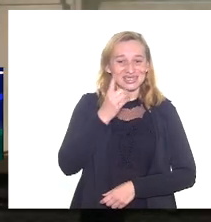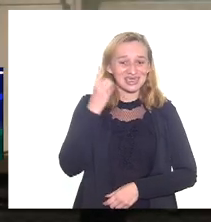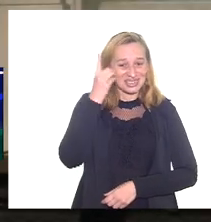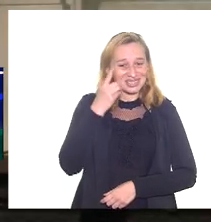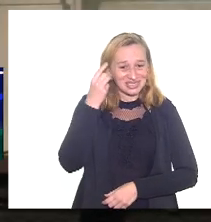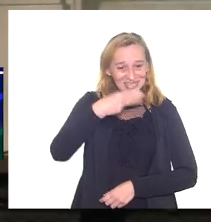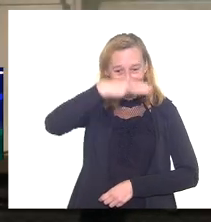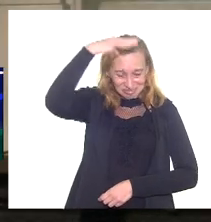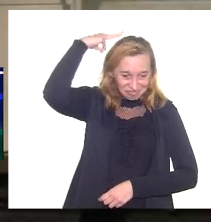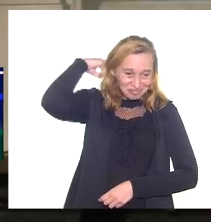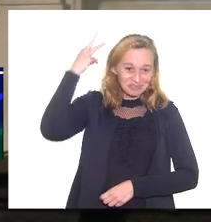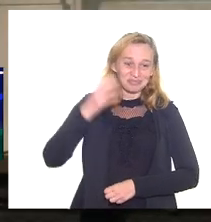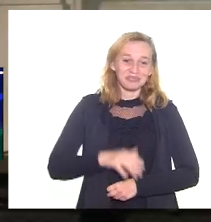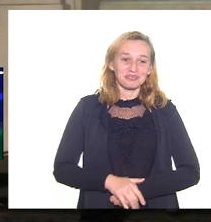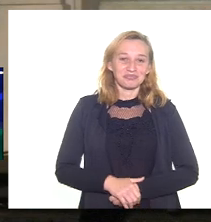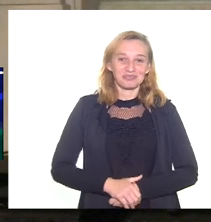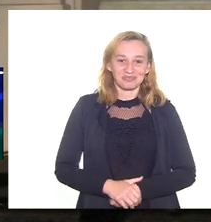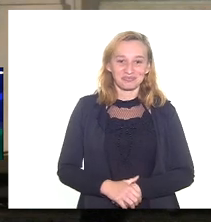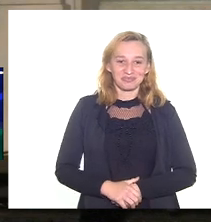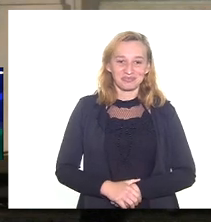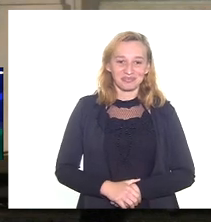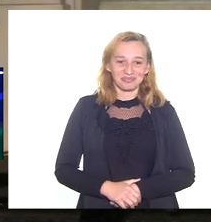Deputado Márcio Pacheco.